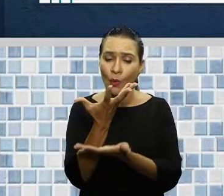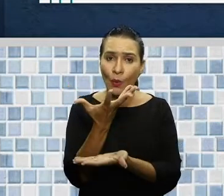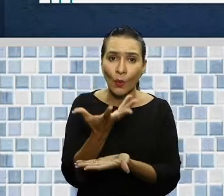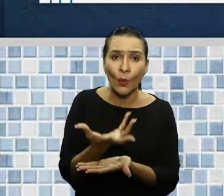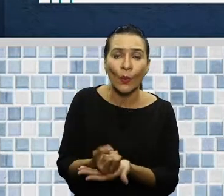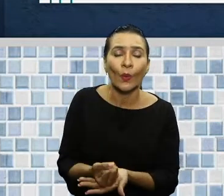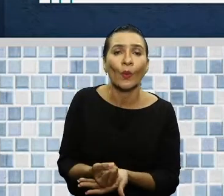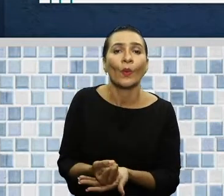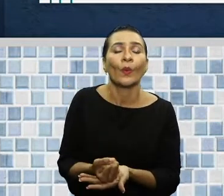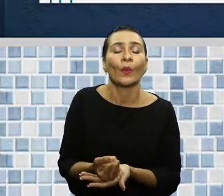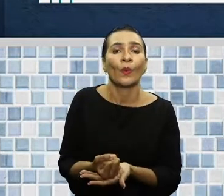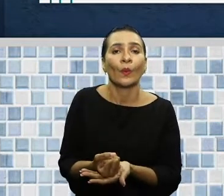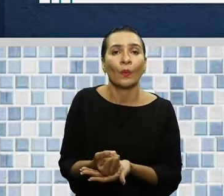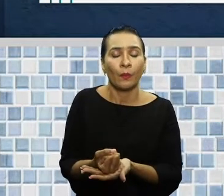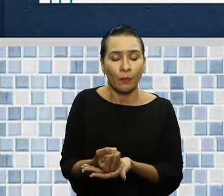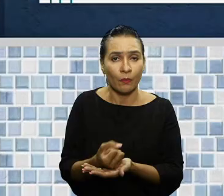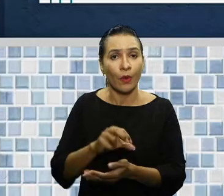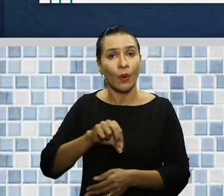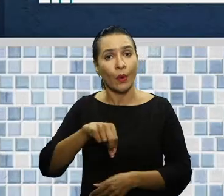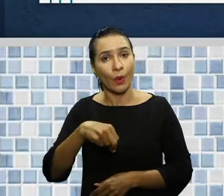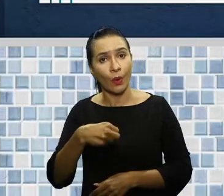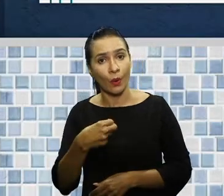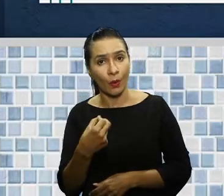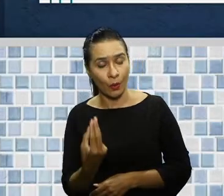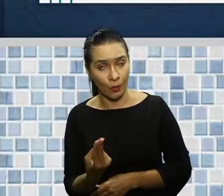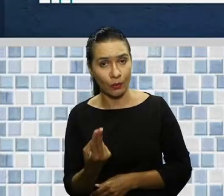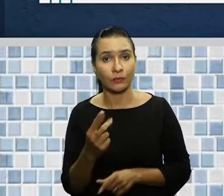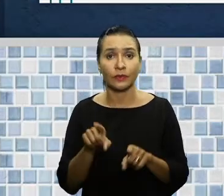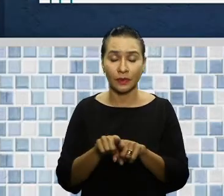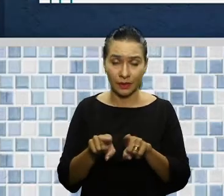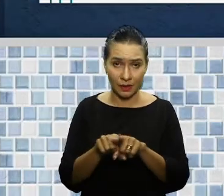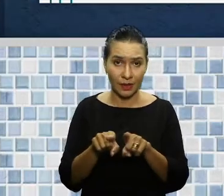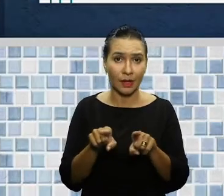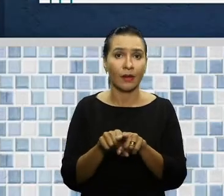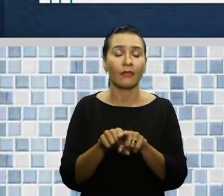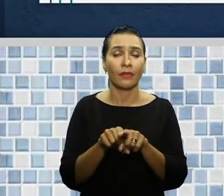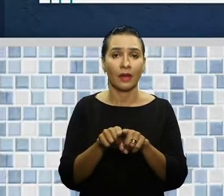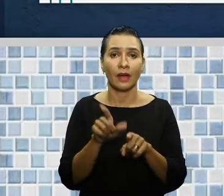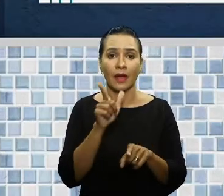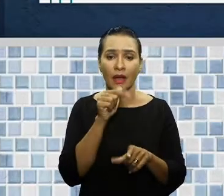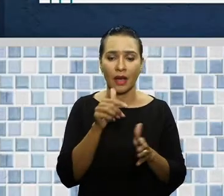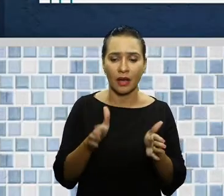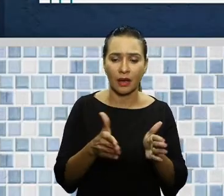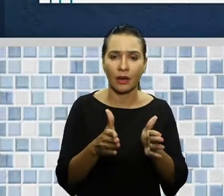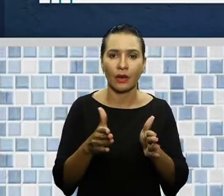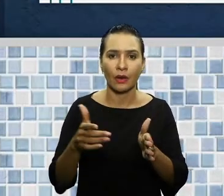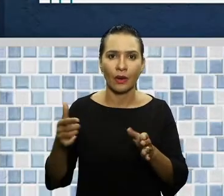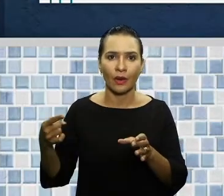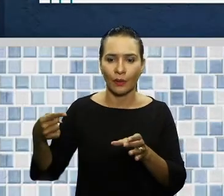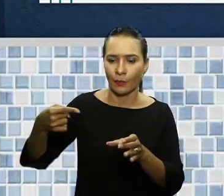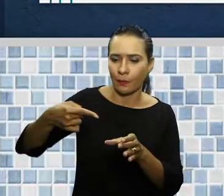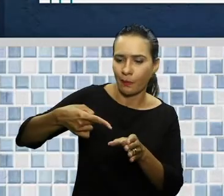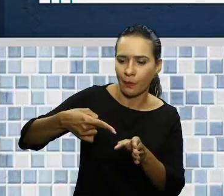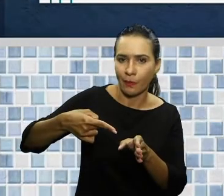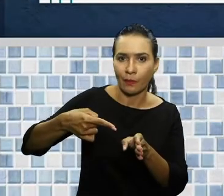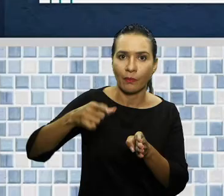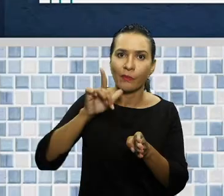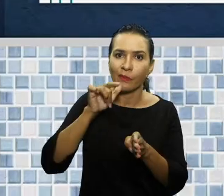termina chegando nas águas, né? Ou o descarte mesmo nesses corpos